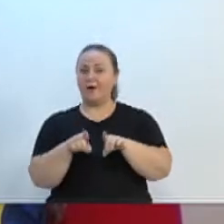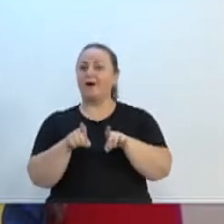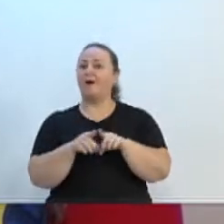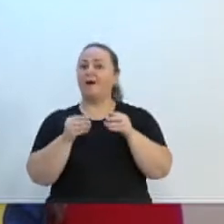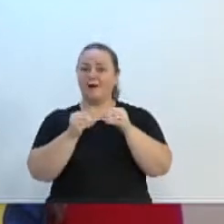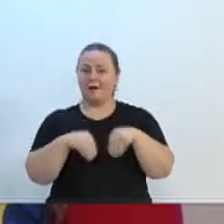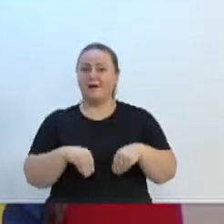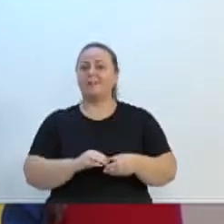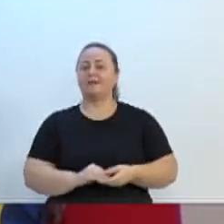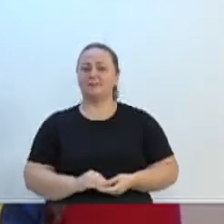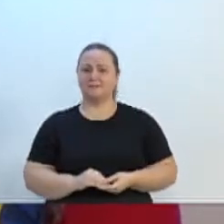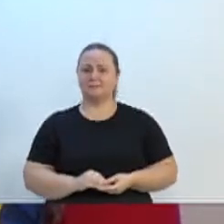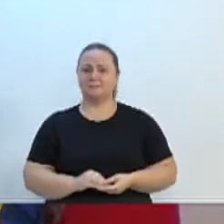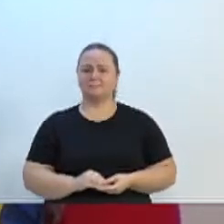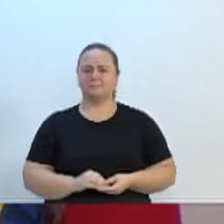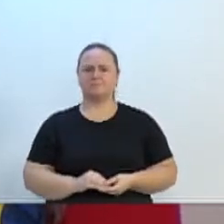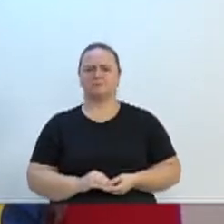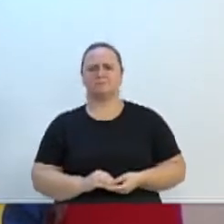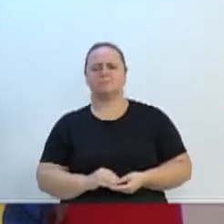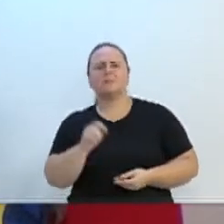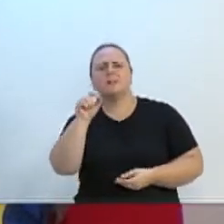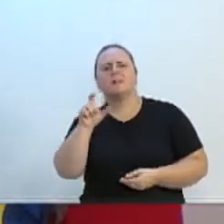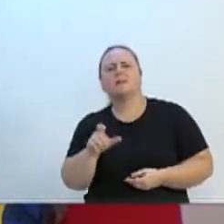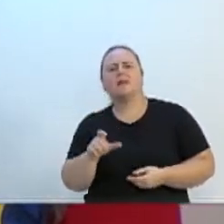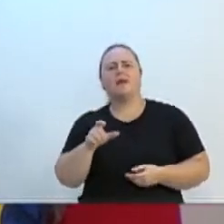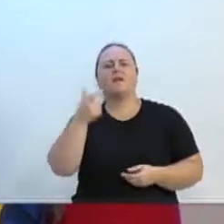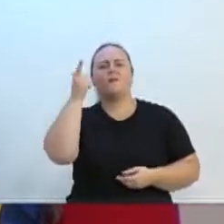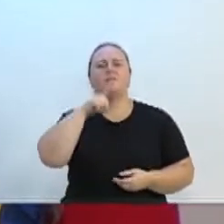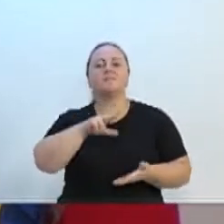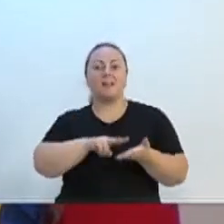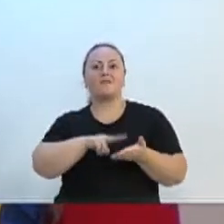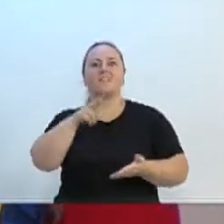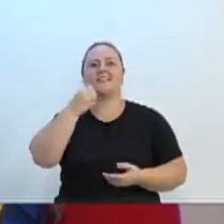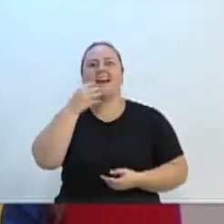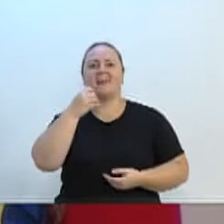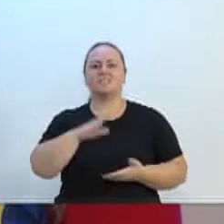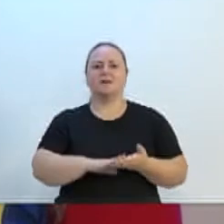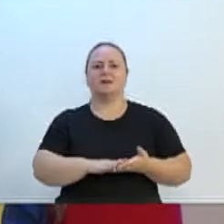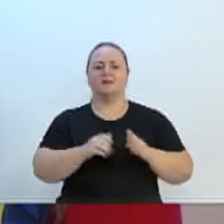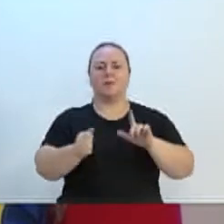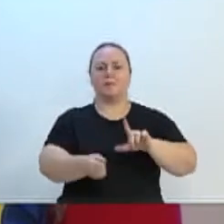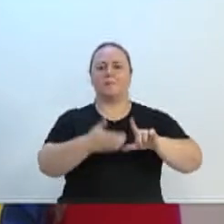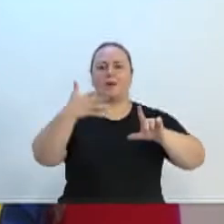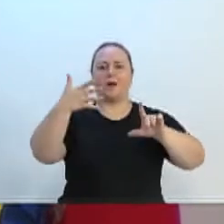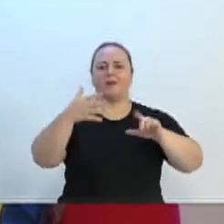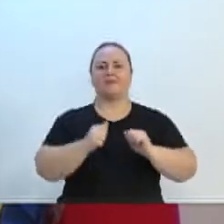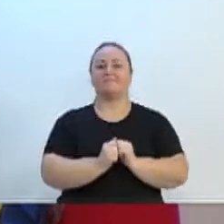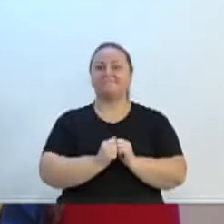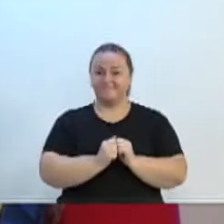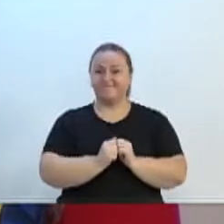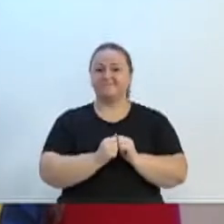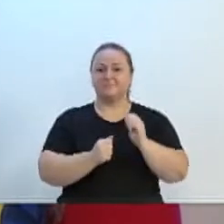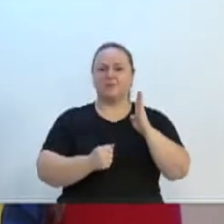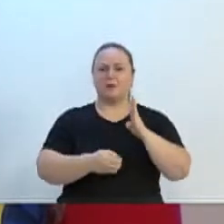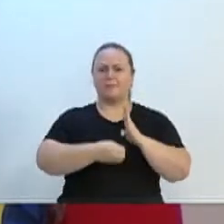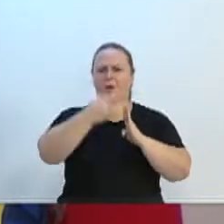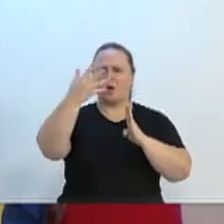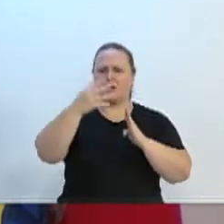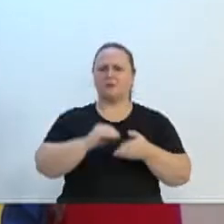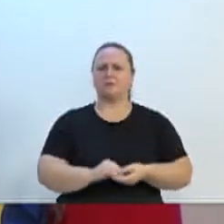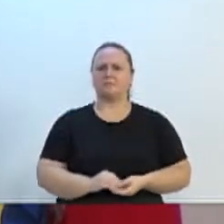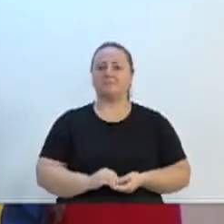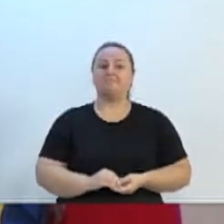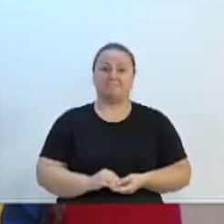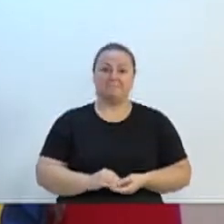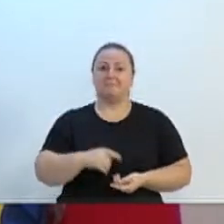isso são os blogs alugados que fazem lá os seus macetes para dizerem, né? Capivara, que tem aí até